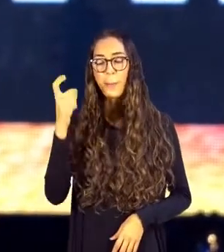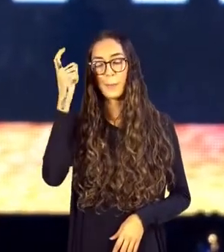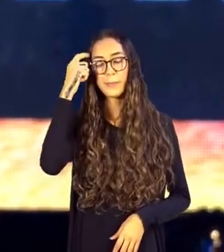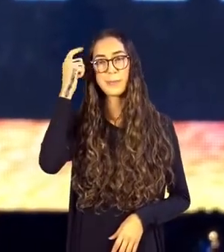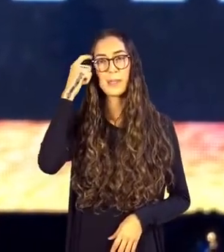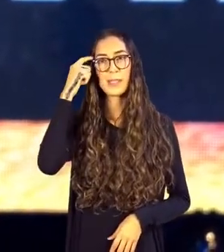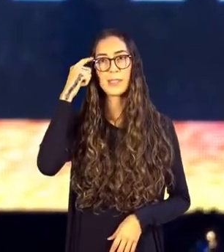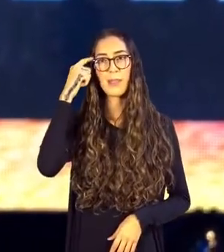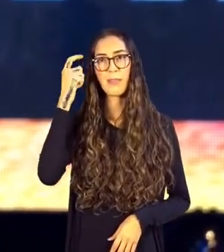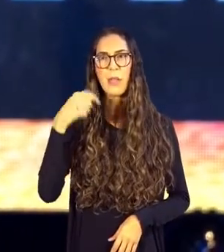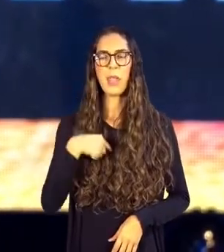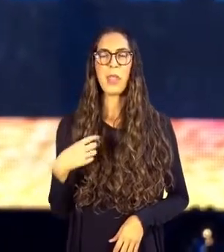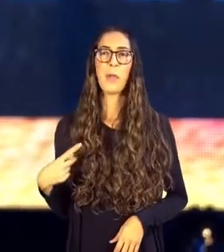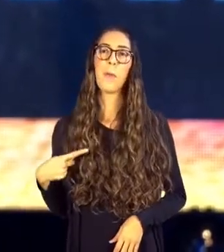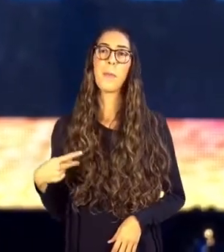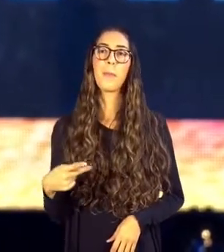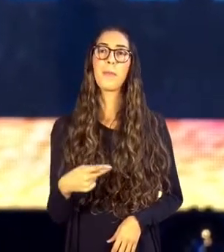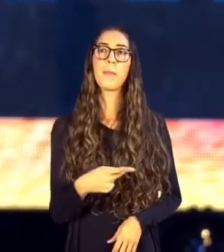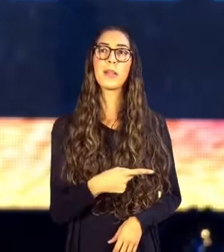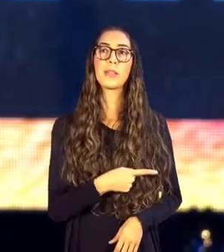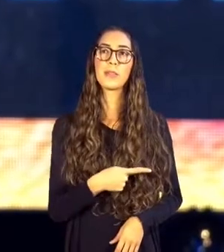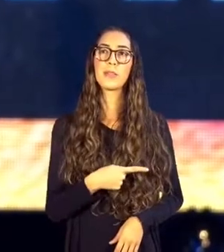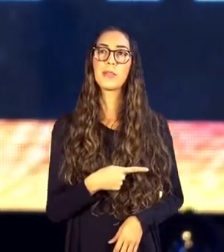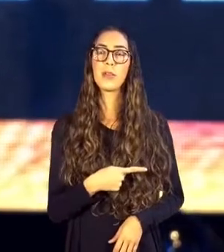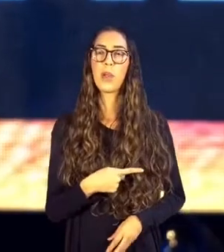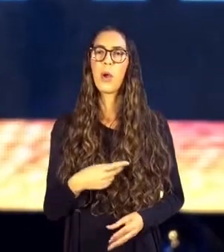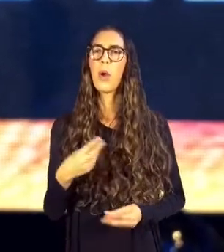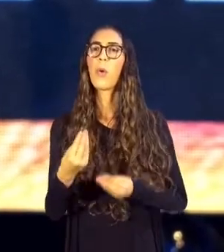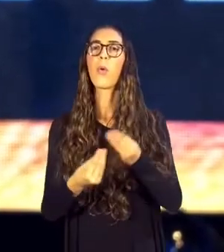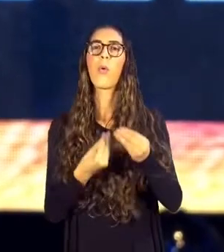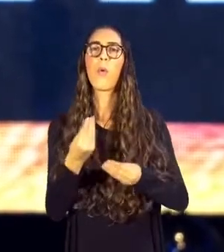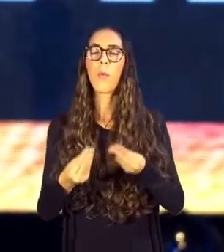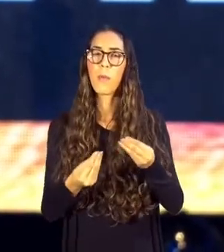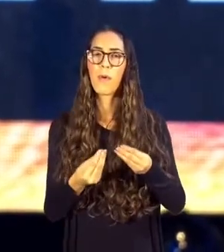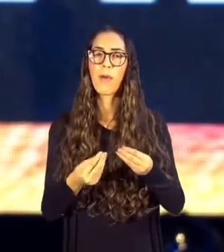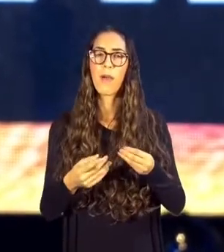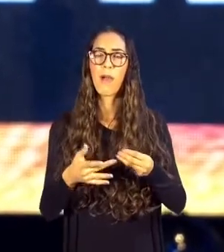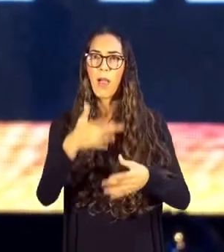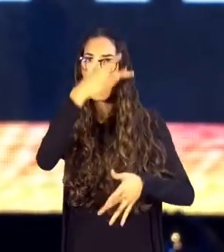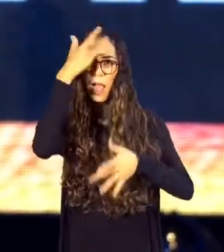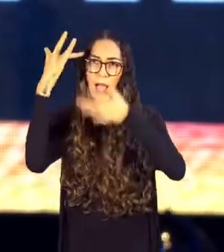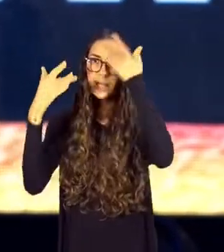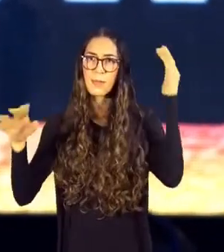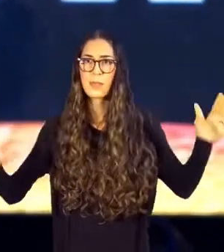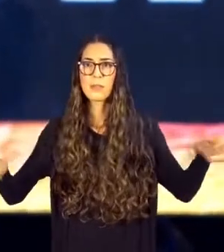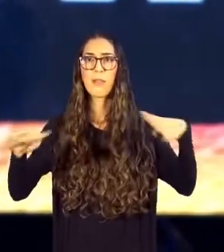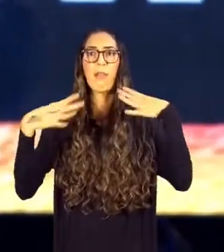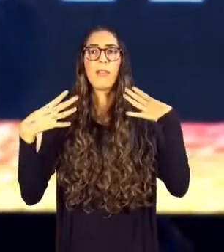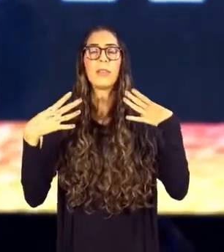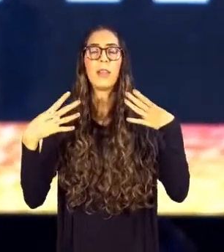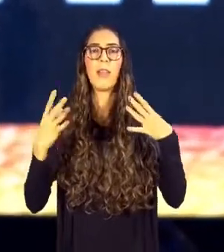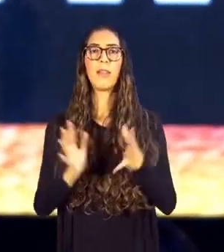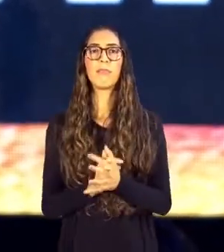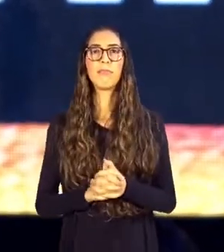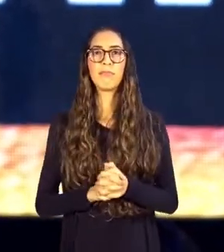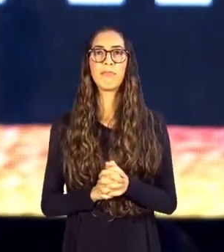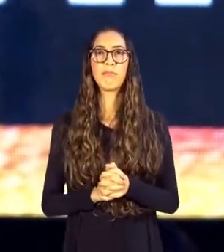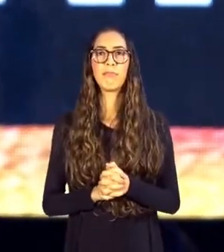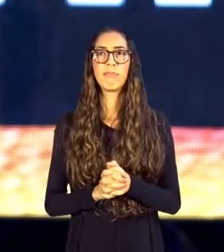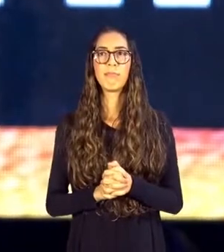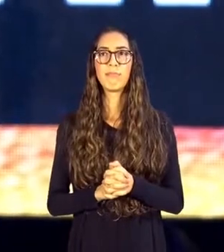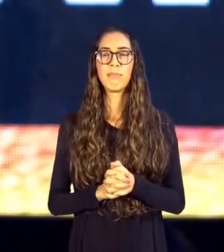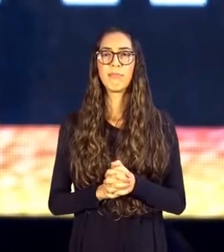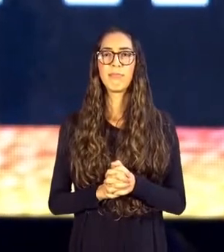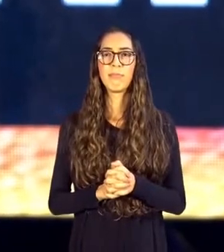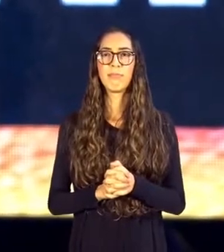eu, como pastor, como que é isso? Eu não tenho condição, as pessoas vão olhar para mim. Não é fácil a gente vir aqui em cima. Às